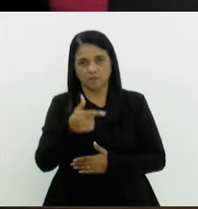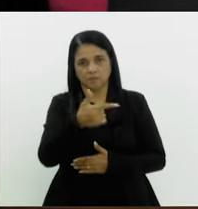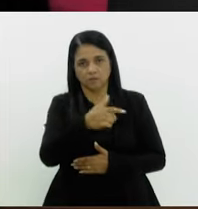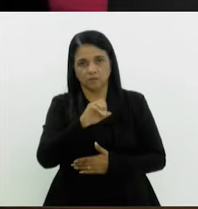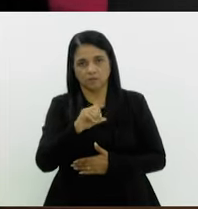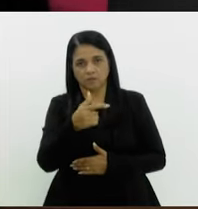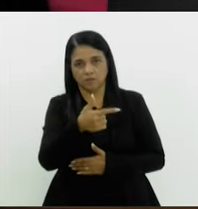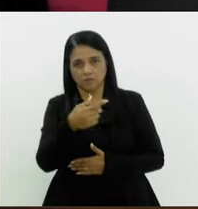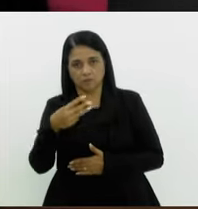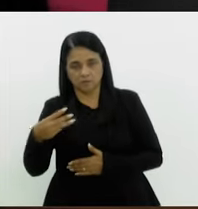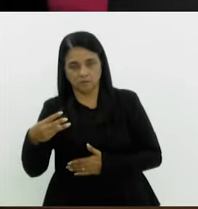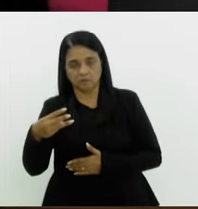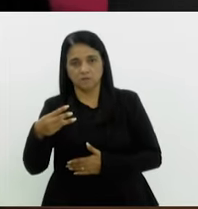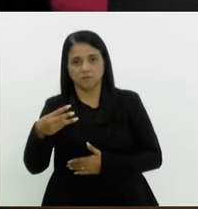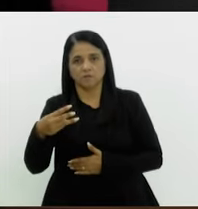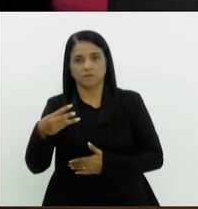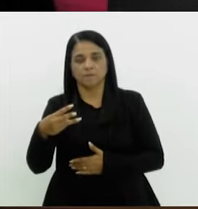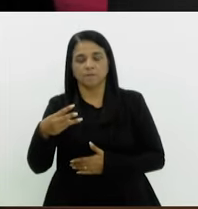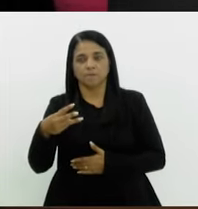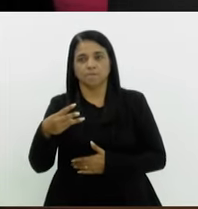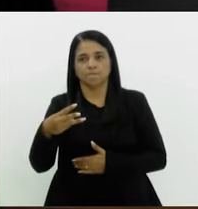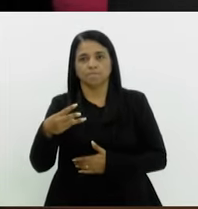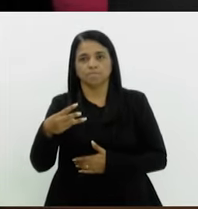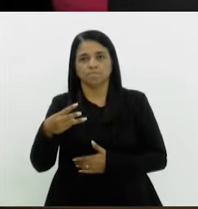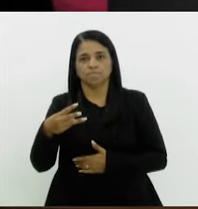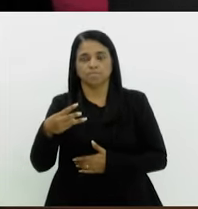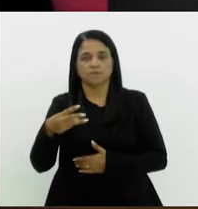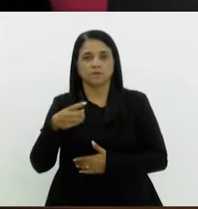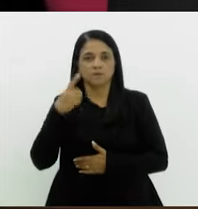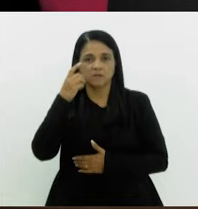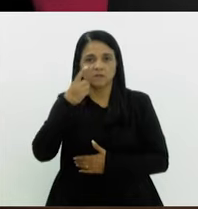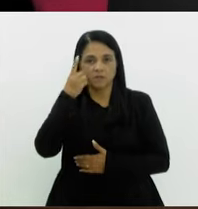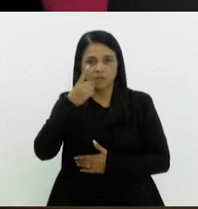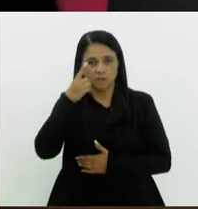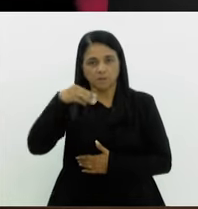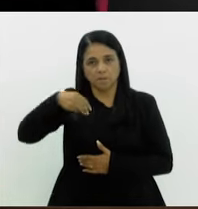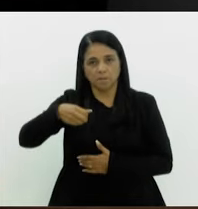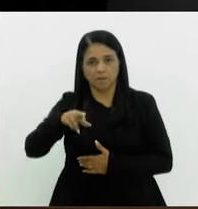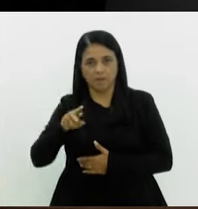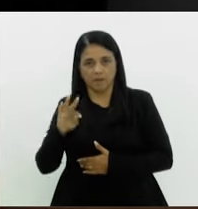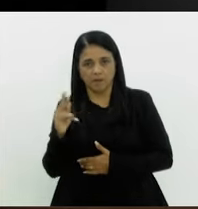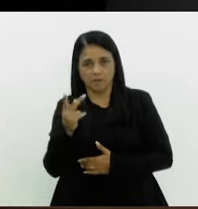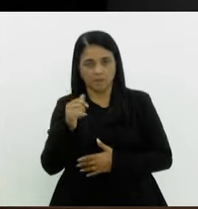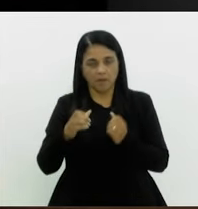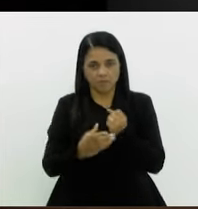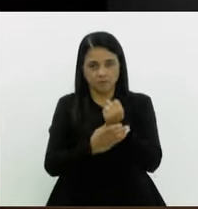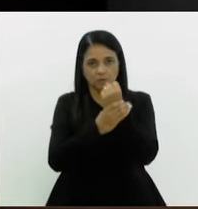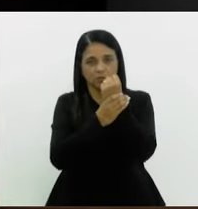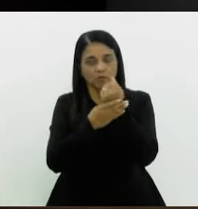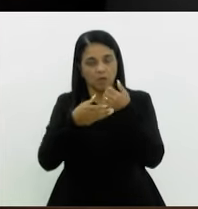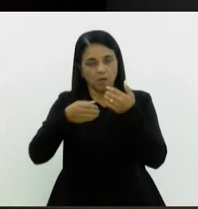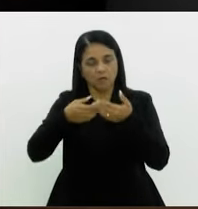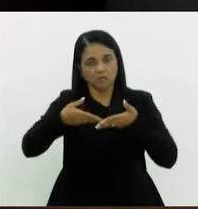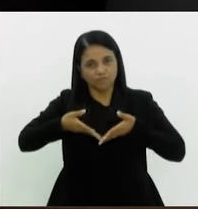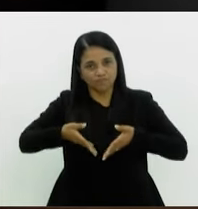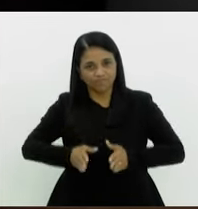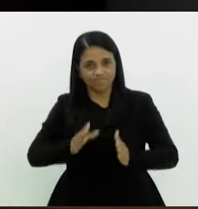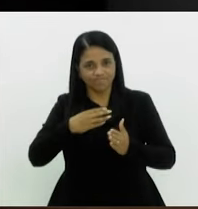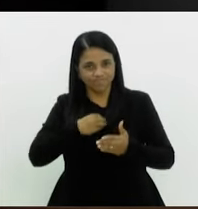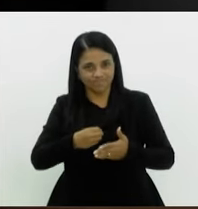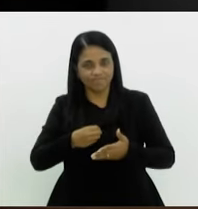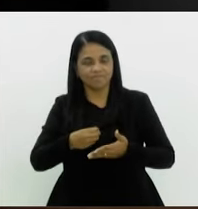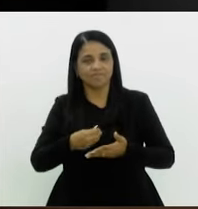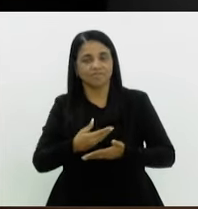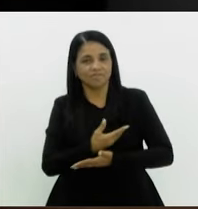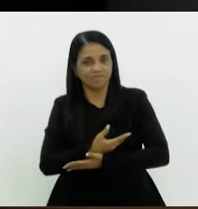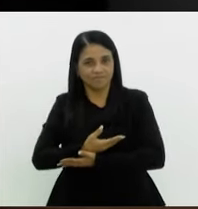370 de 2023, de autoria da deputada Marta Rocha, que assegura aos recém-nascidos nas